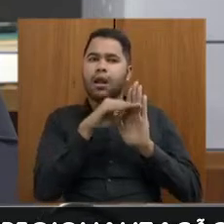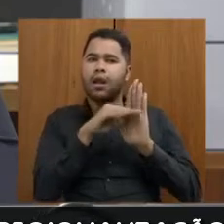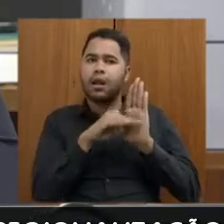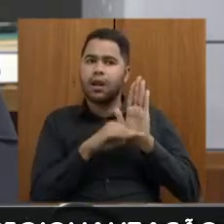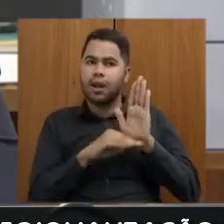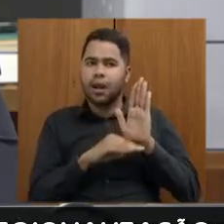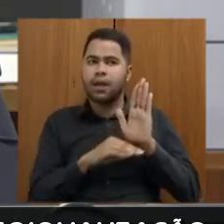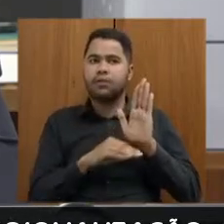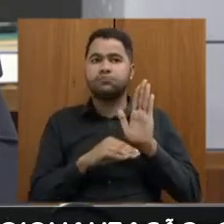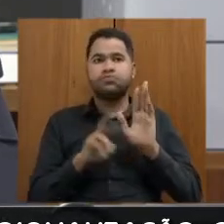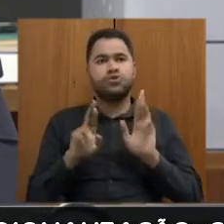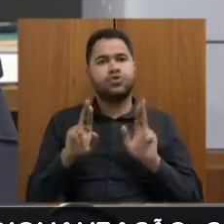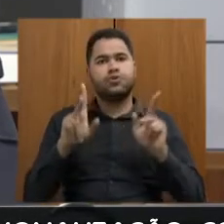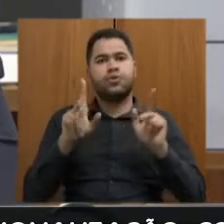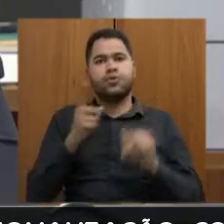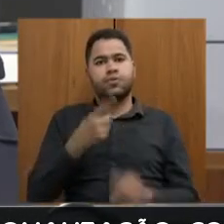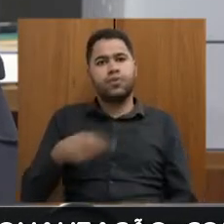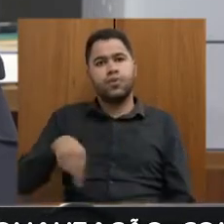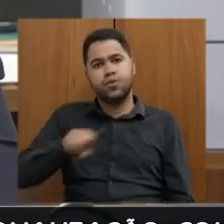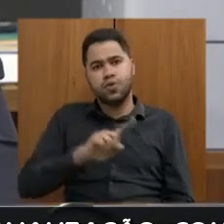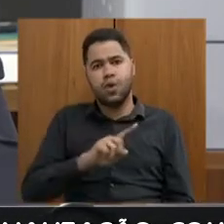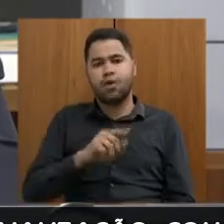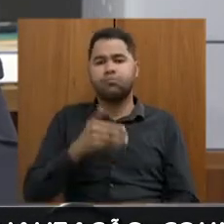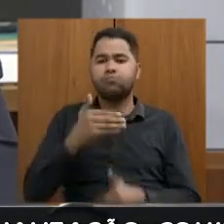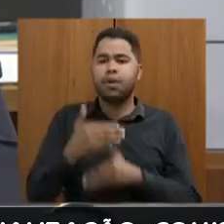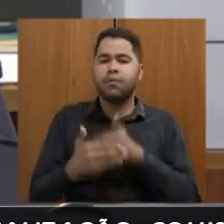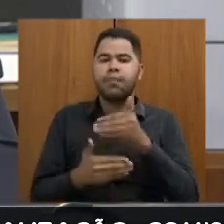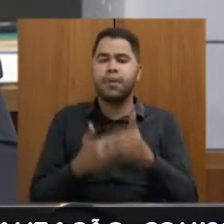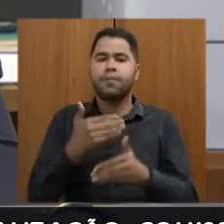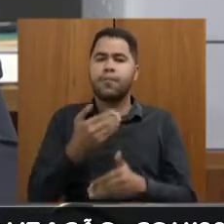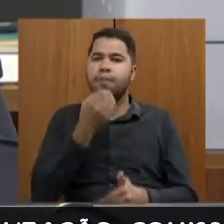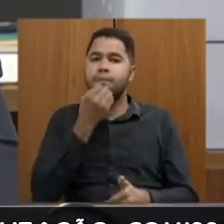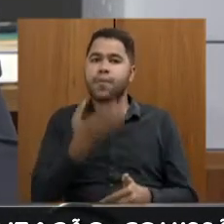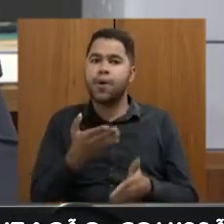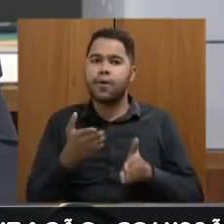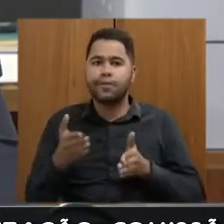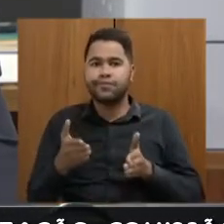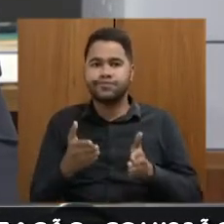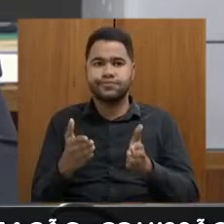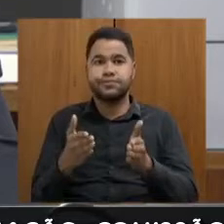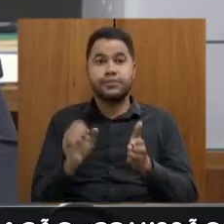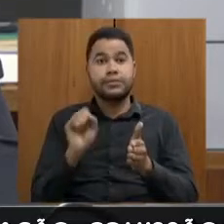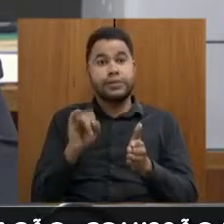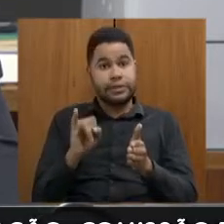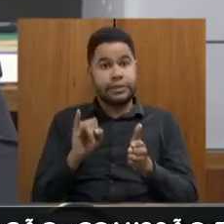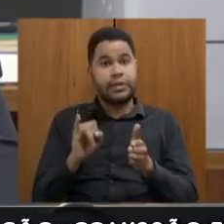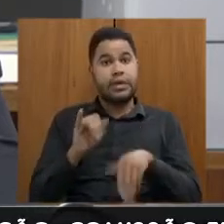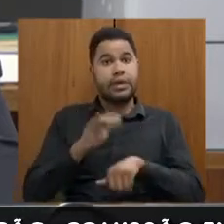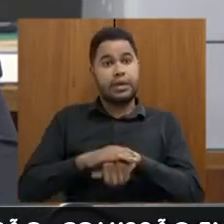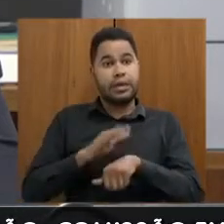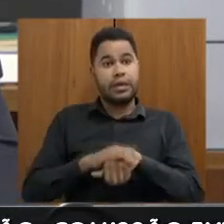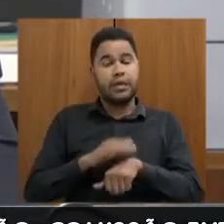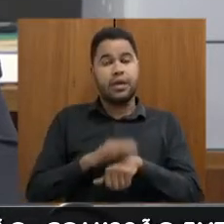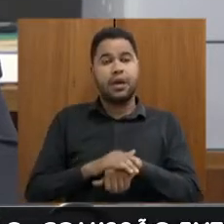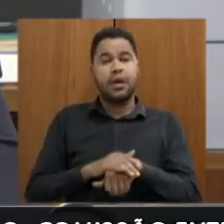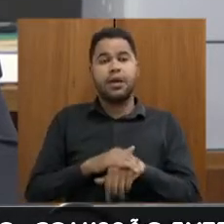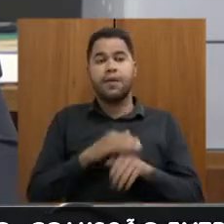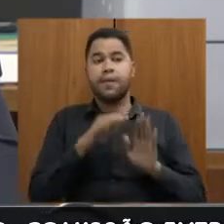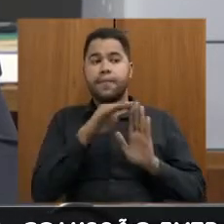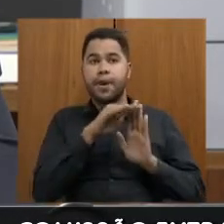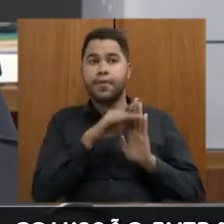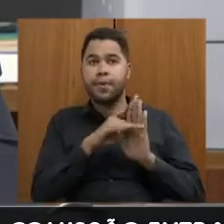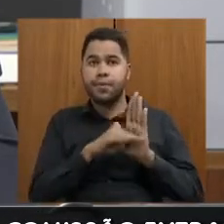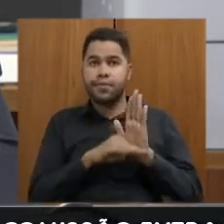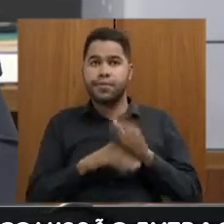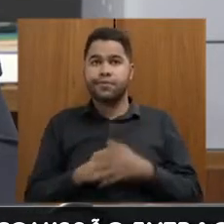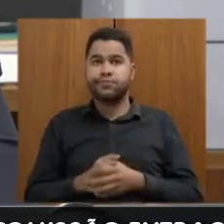não é diferente para nós andarmos em boas estradas se não for através das concessões